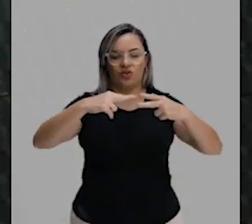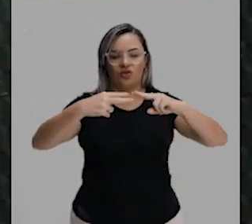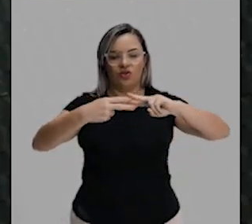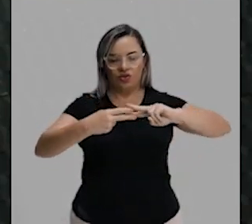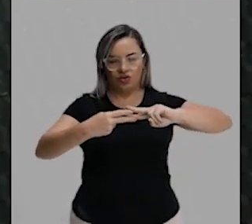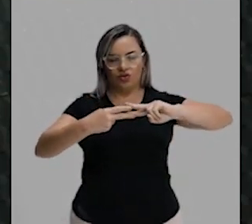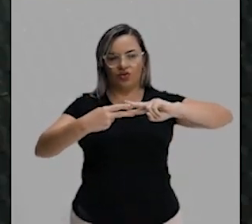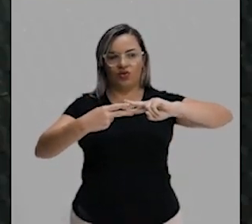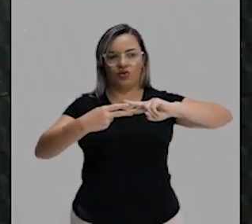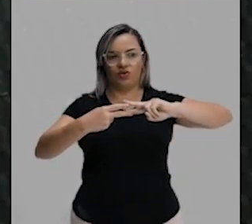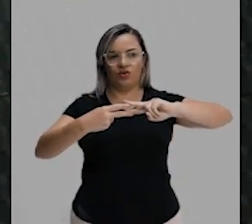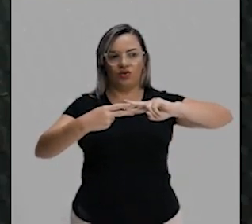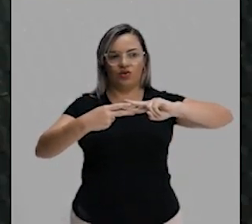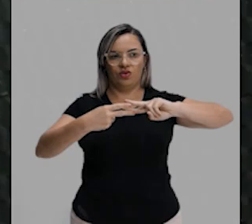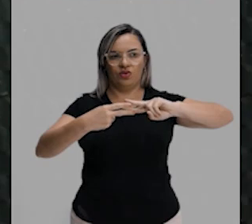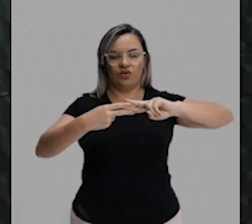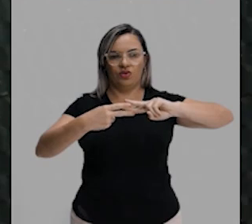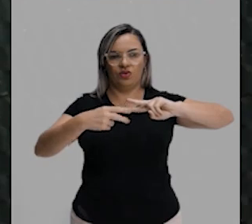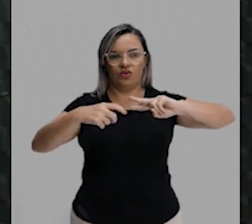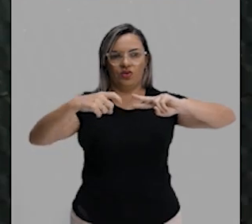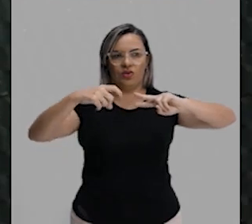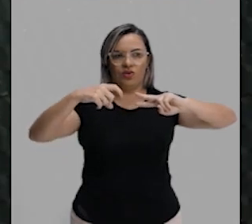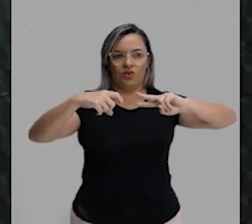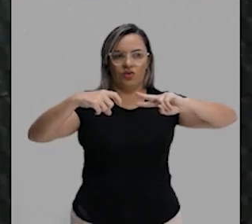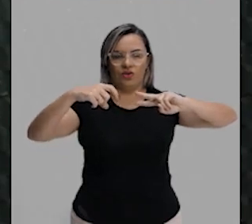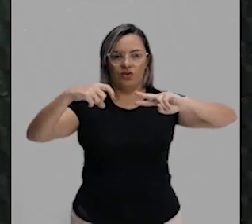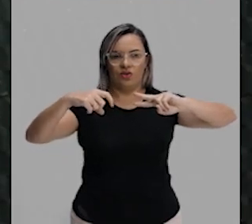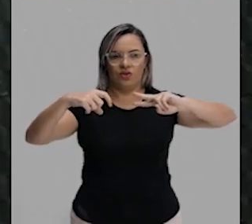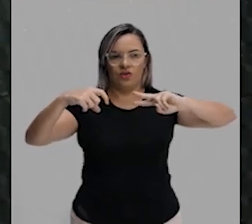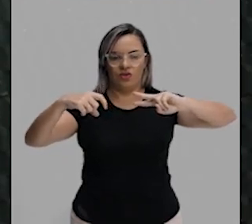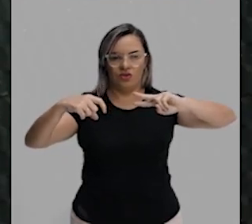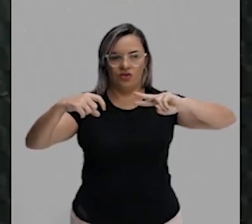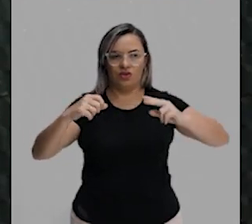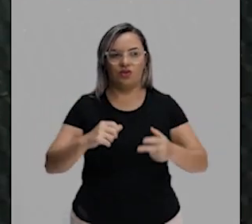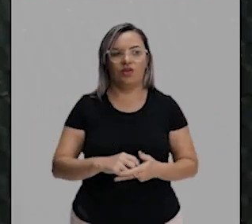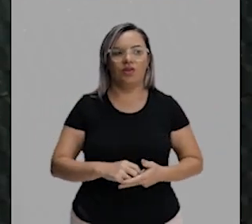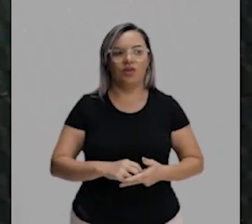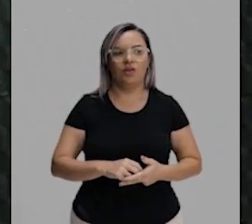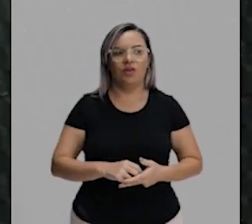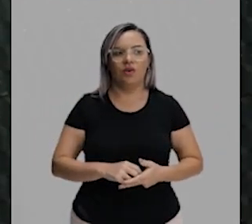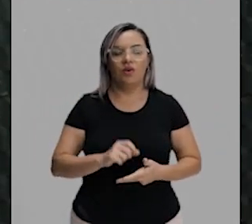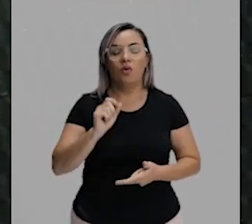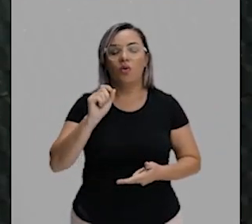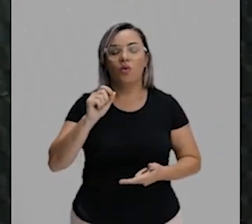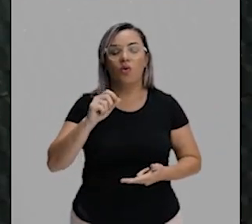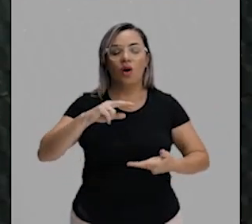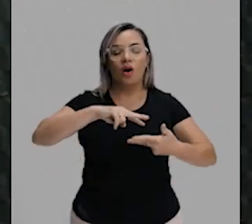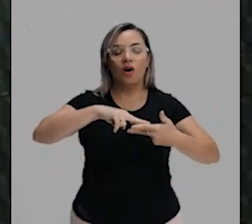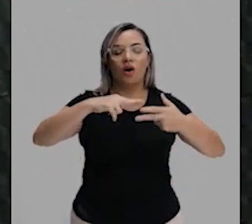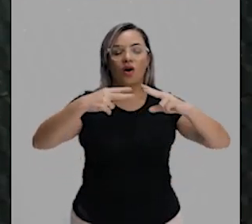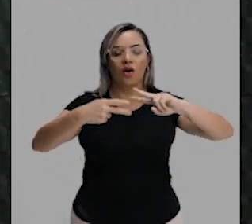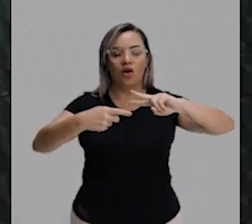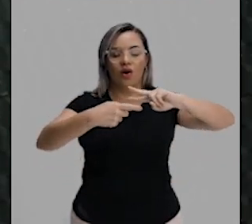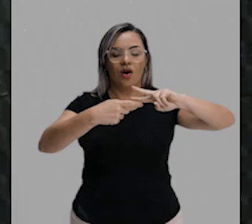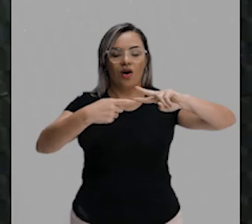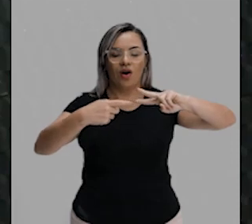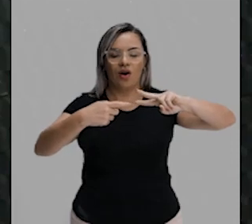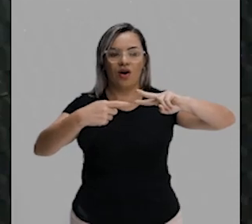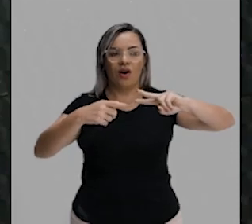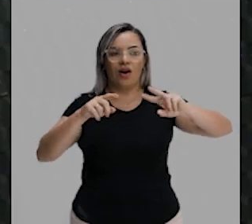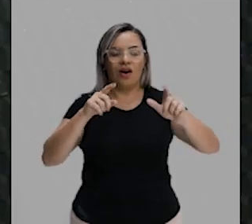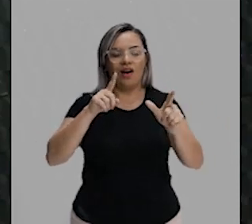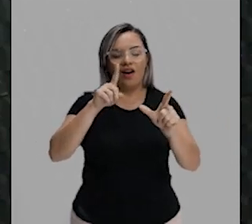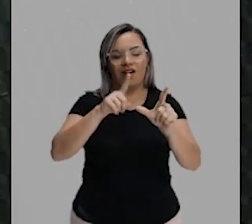alelos? O alelo A e o alelo AY.